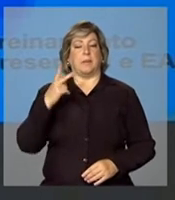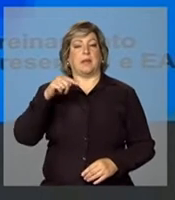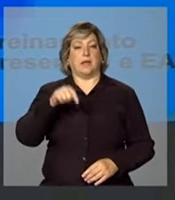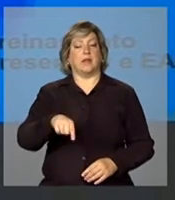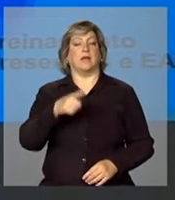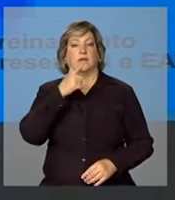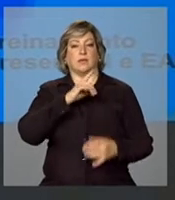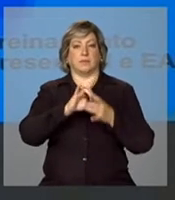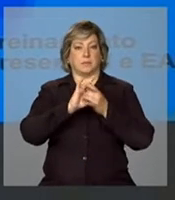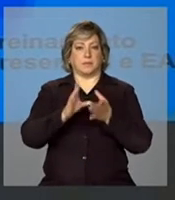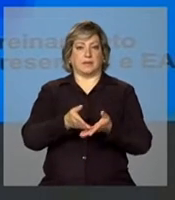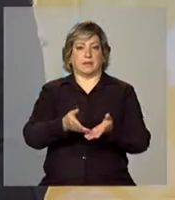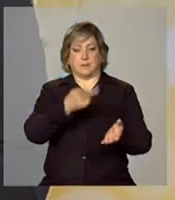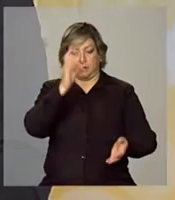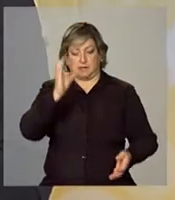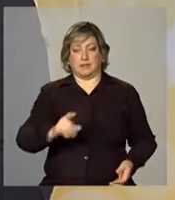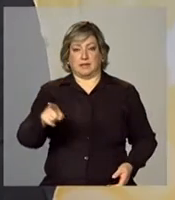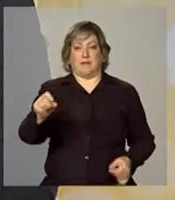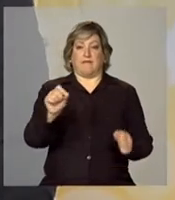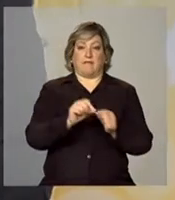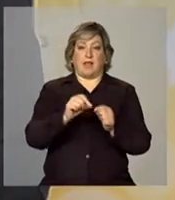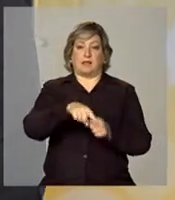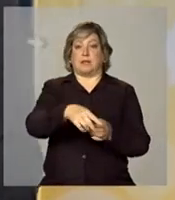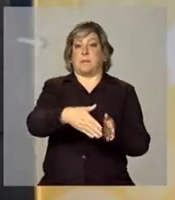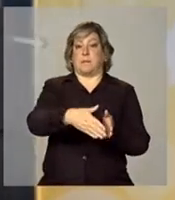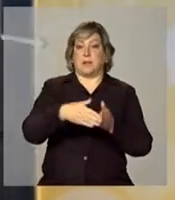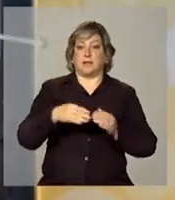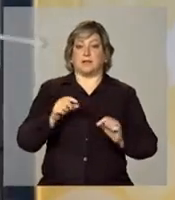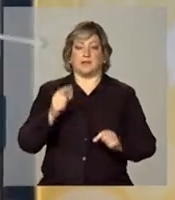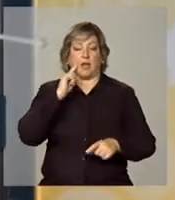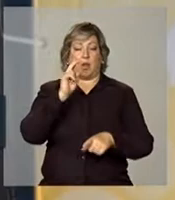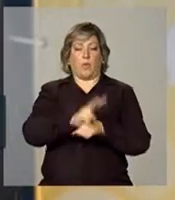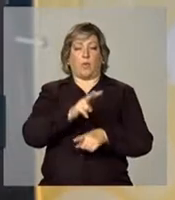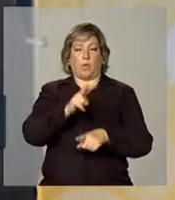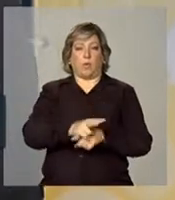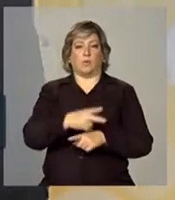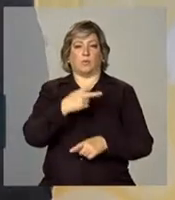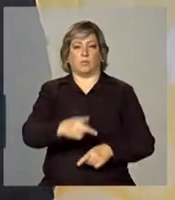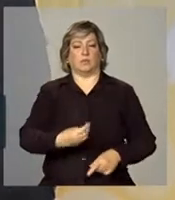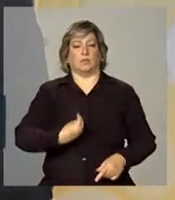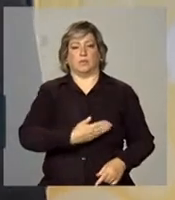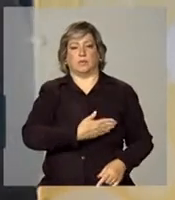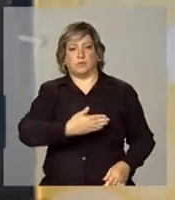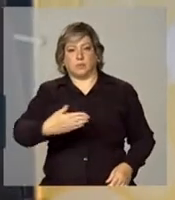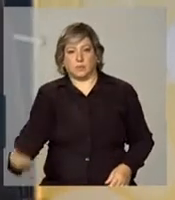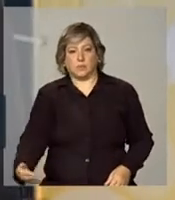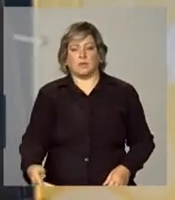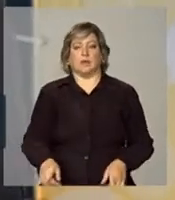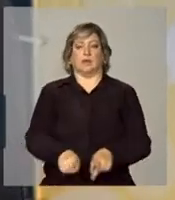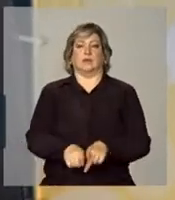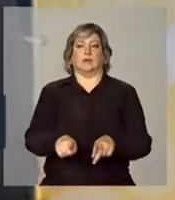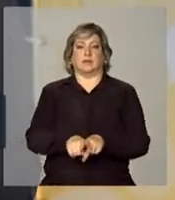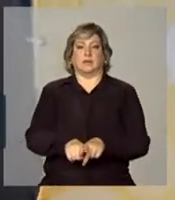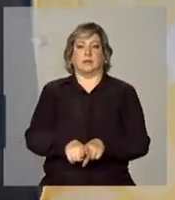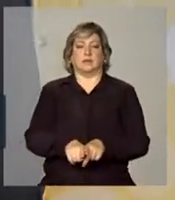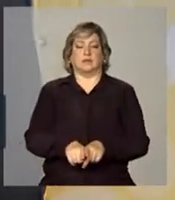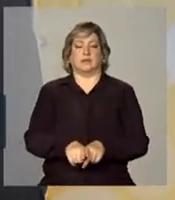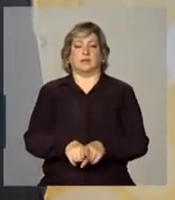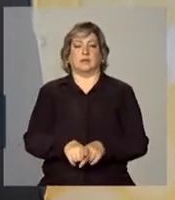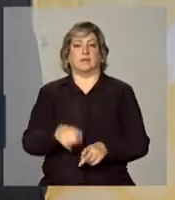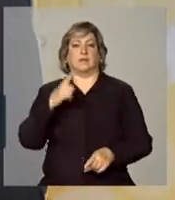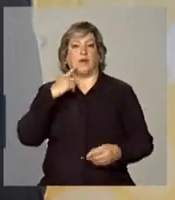permite ao cidadão fazer o pedido, acompanhar sua tramitação, interpor recursos e até